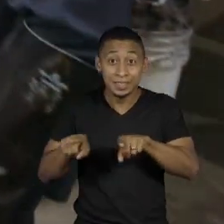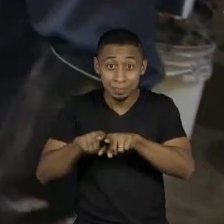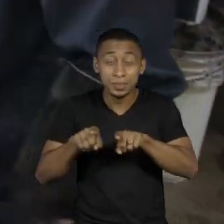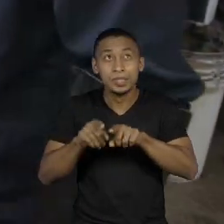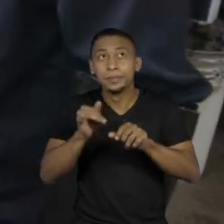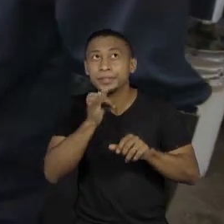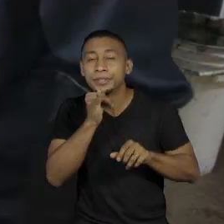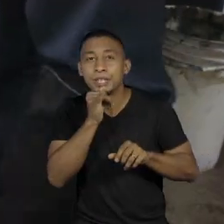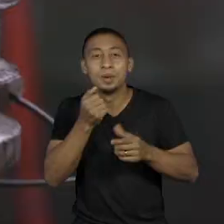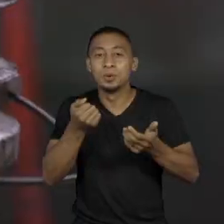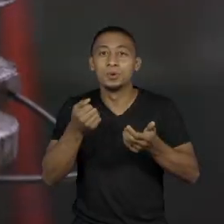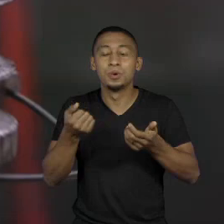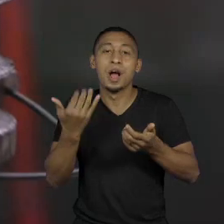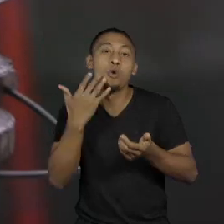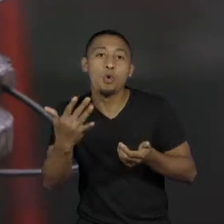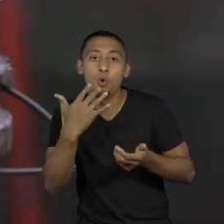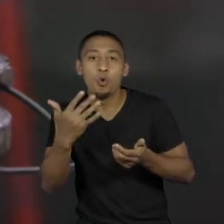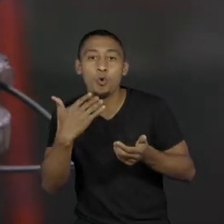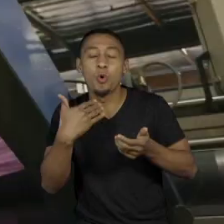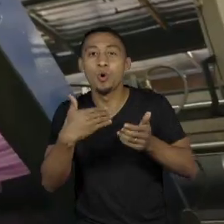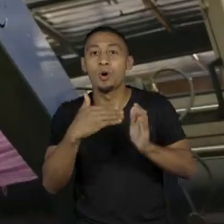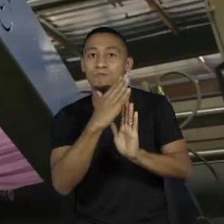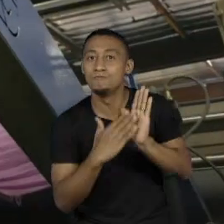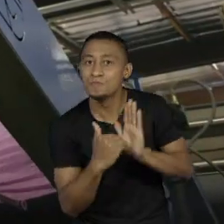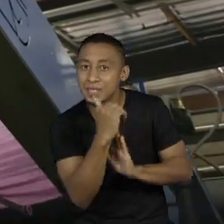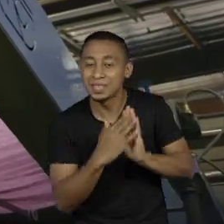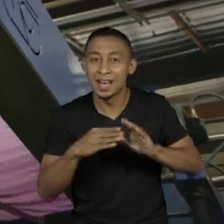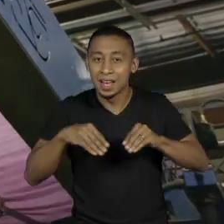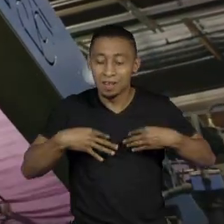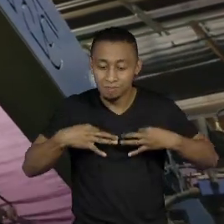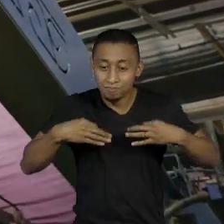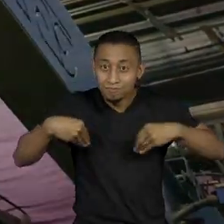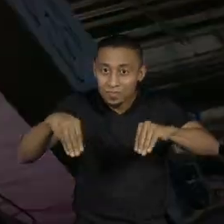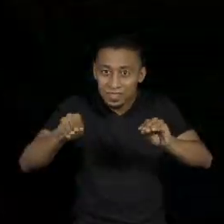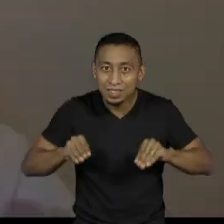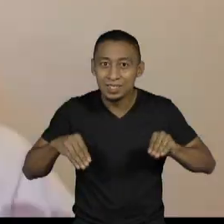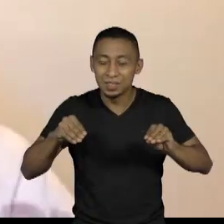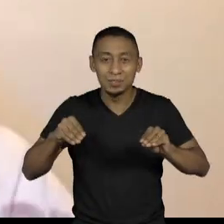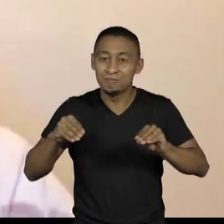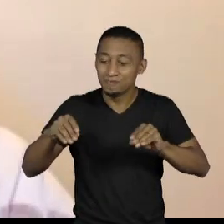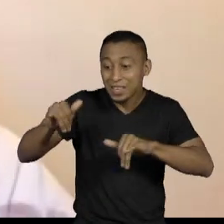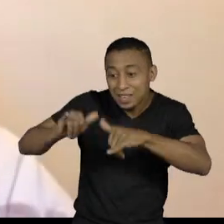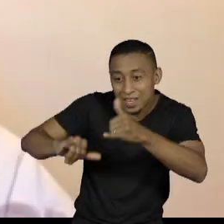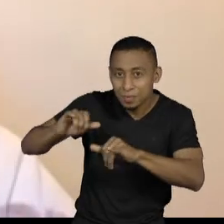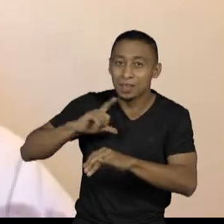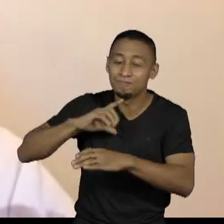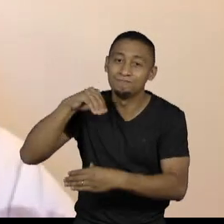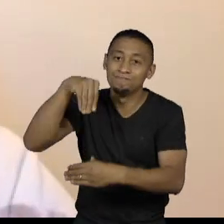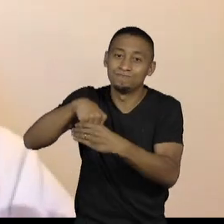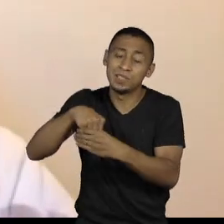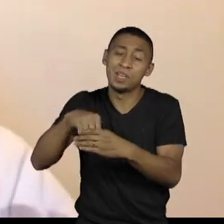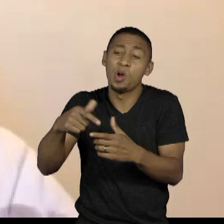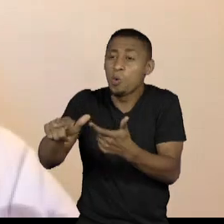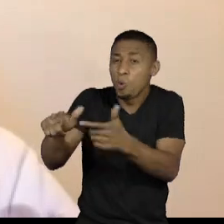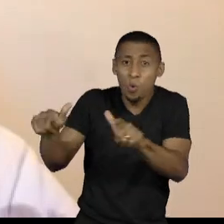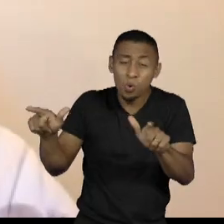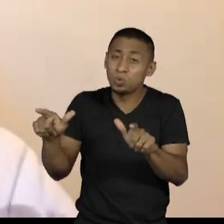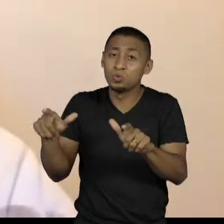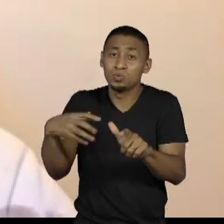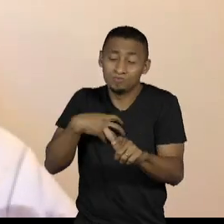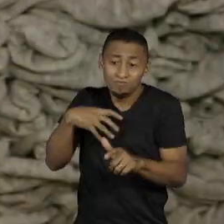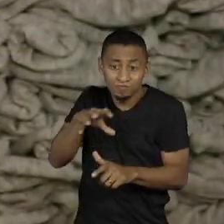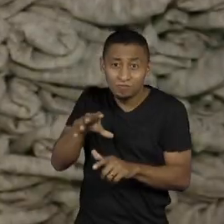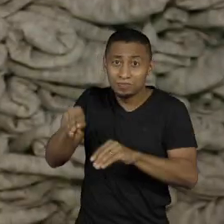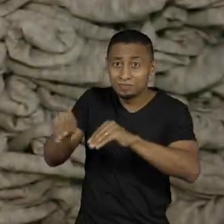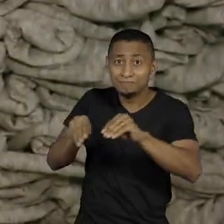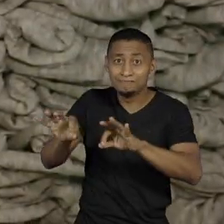por exemplo, num tingimento com corantes, esses corantes são corantes artificiais, e outras condições da produção do